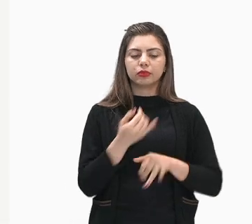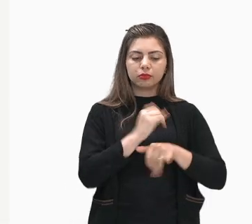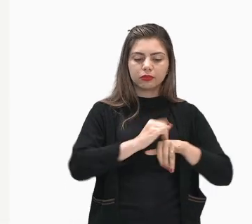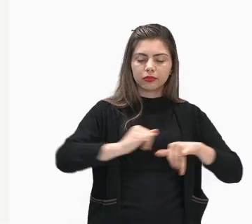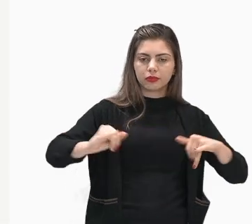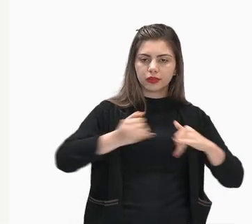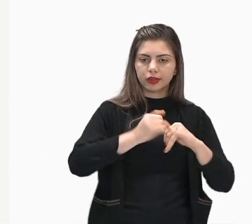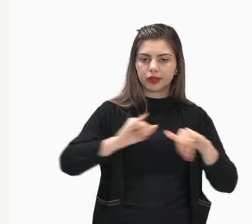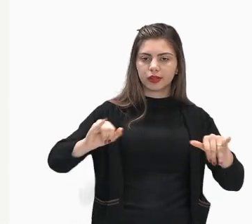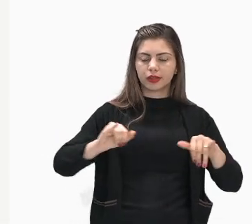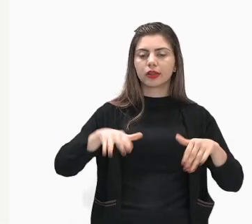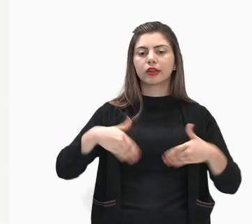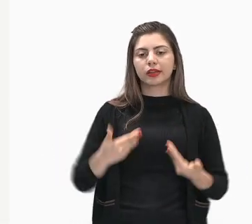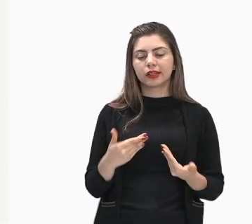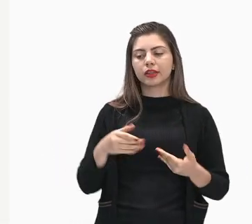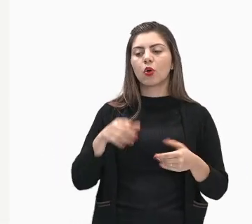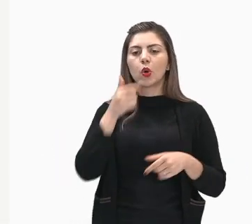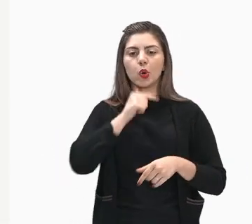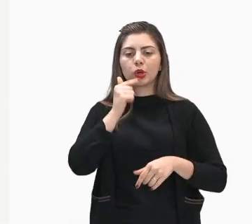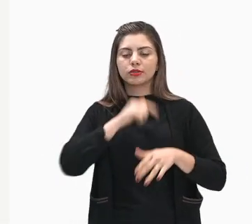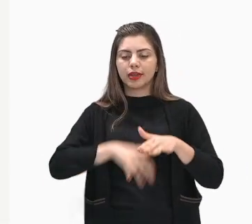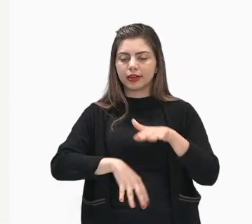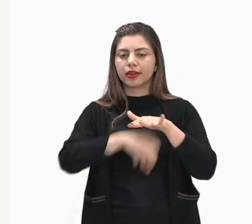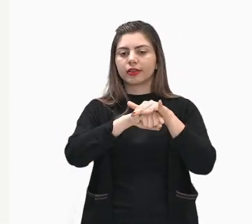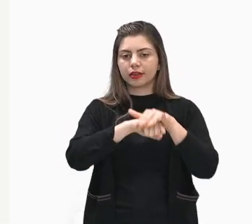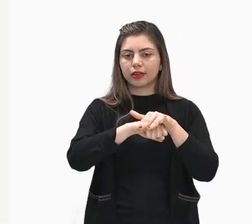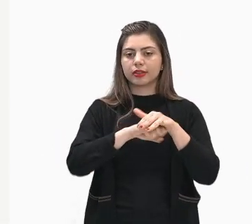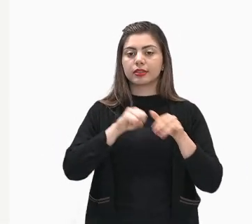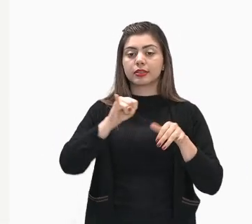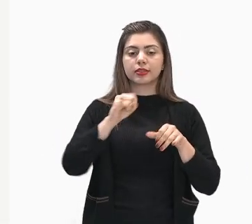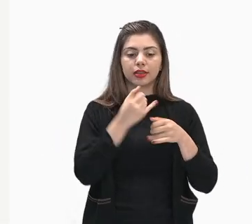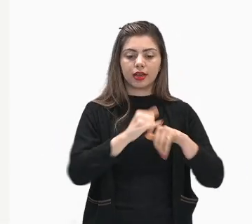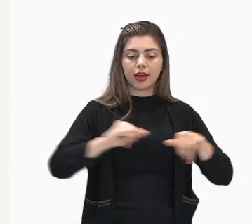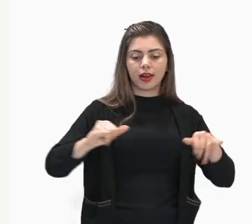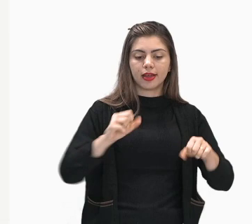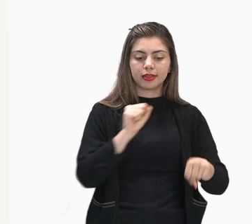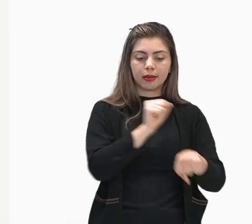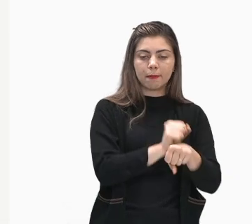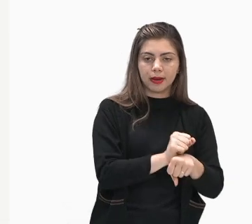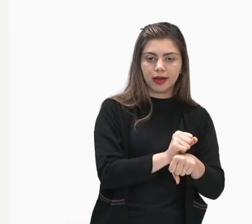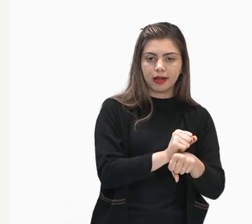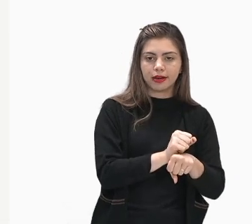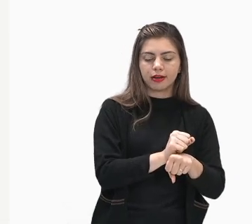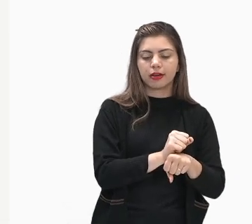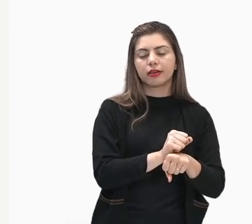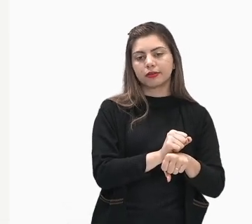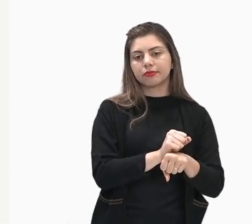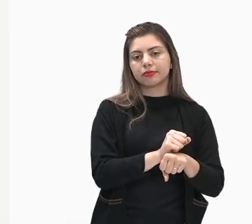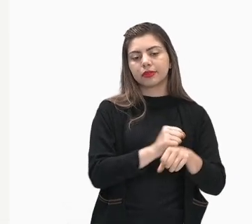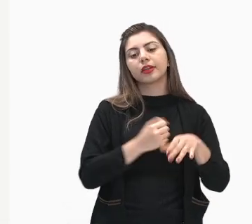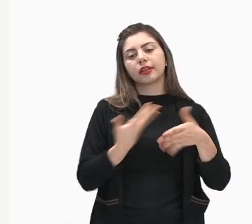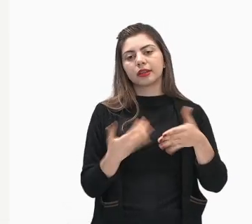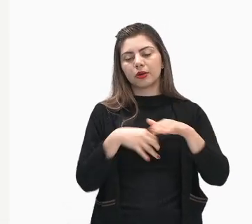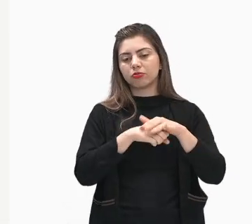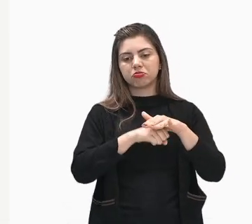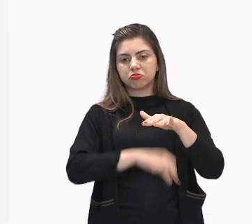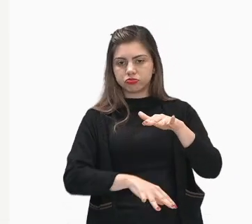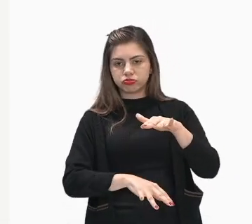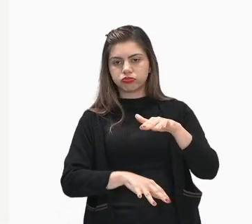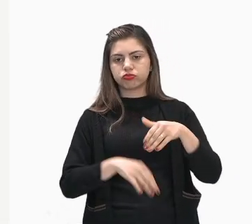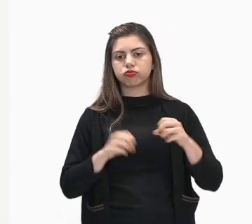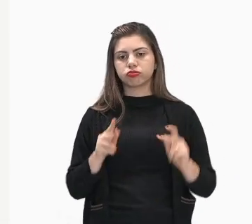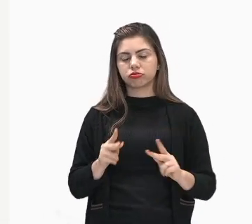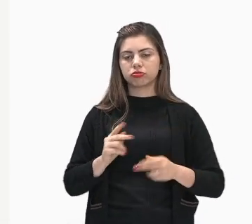ele ganha a propriedade de atrair o ferro. Quando é desligado, ou seja, quando não tem mais corrente elétrica passando